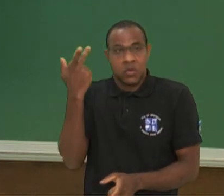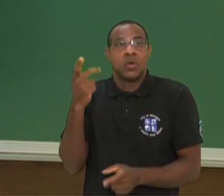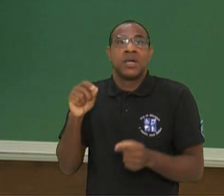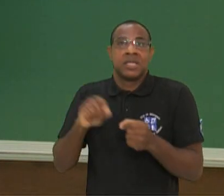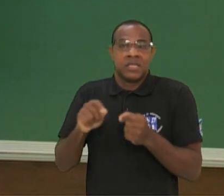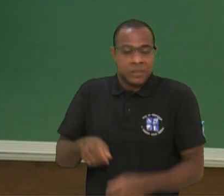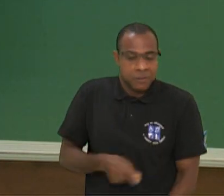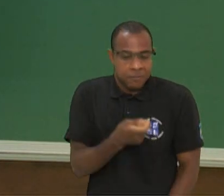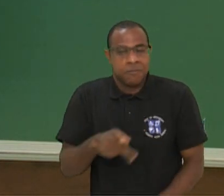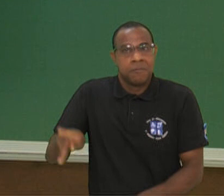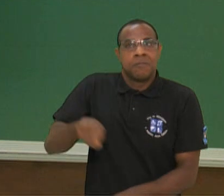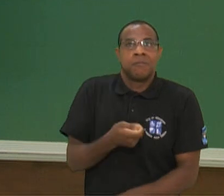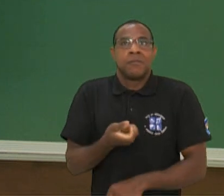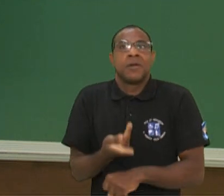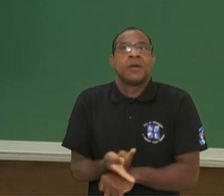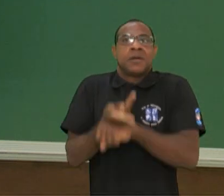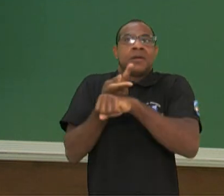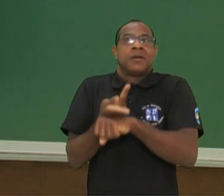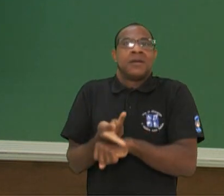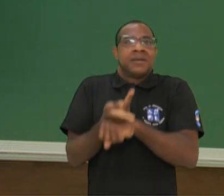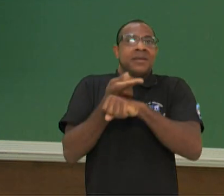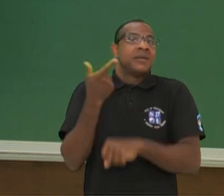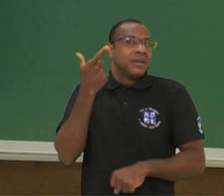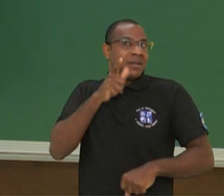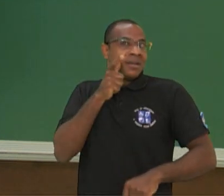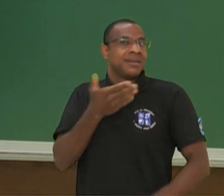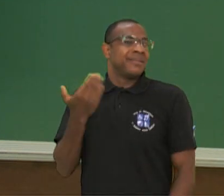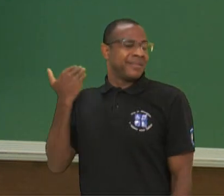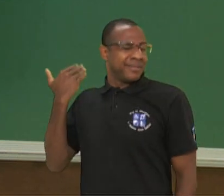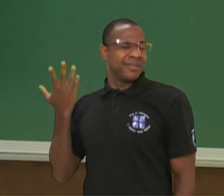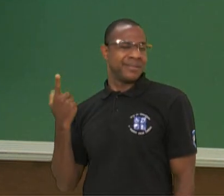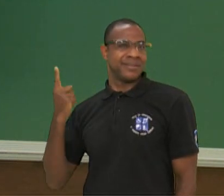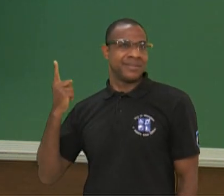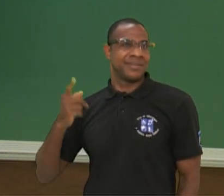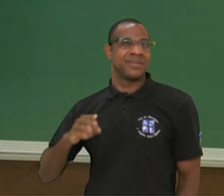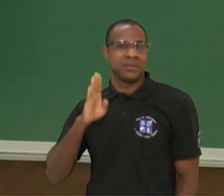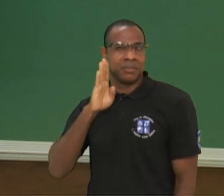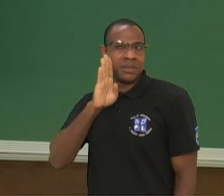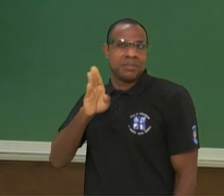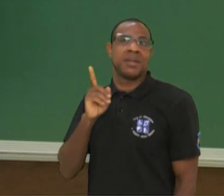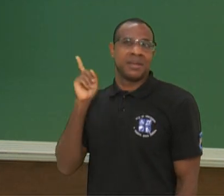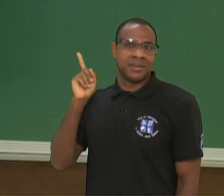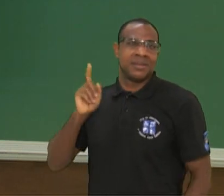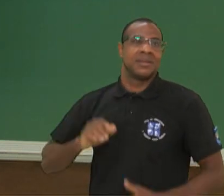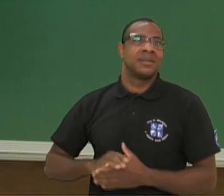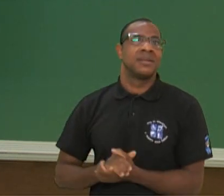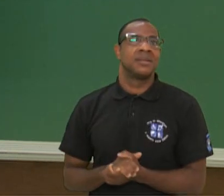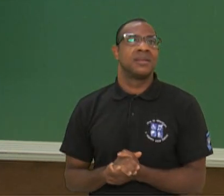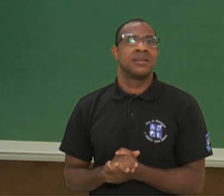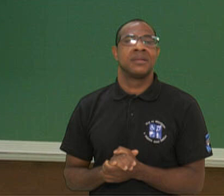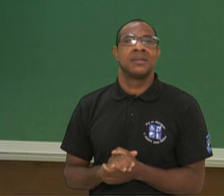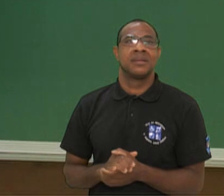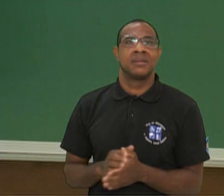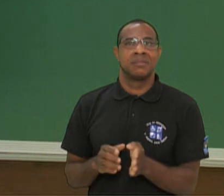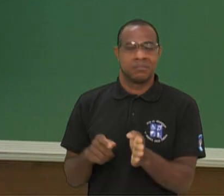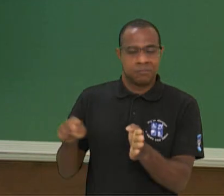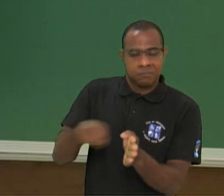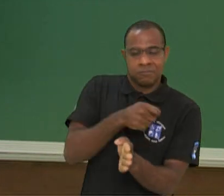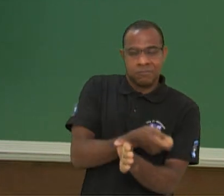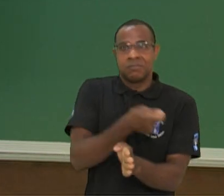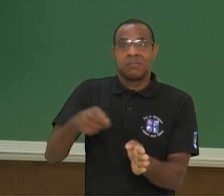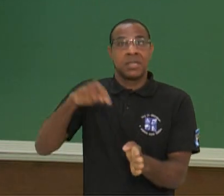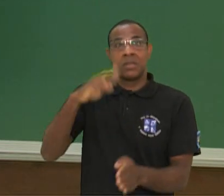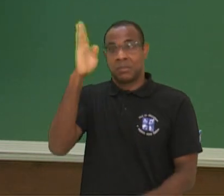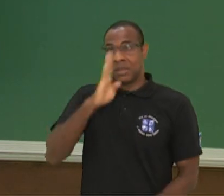atleta aposentado de tênis de mesa, mas foi um dos principais atletas mesa-tenistas do